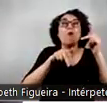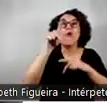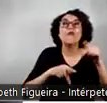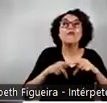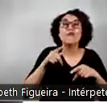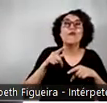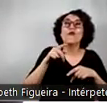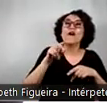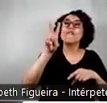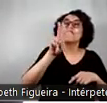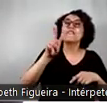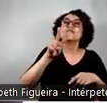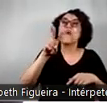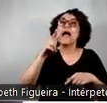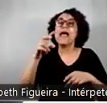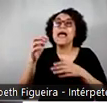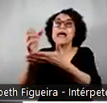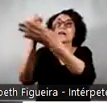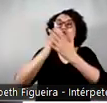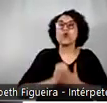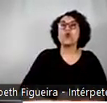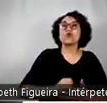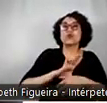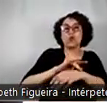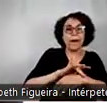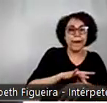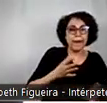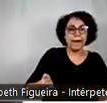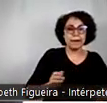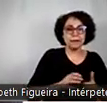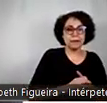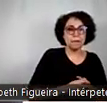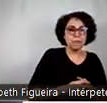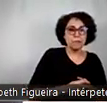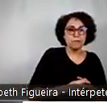de venezuelanos perturba os países, né, da América Latina.